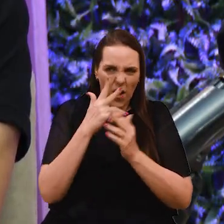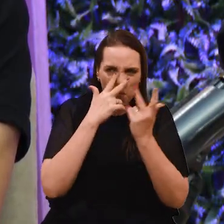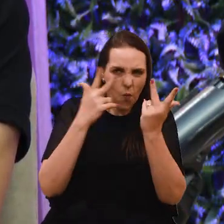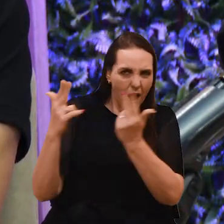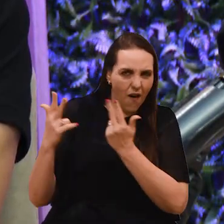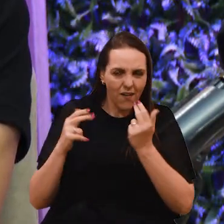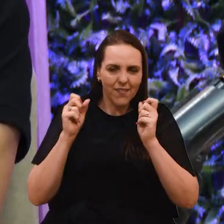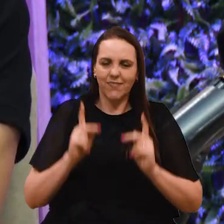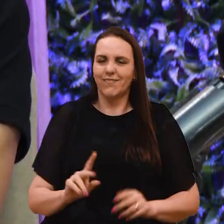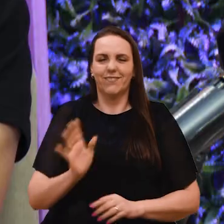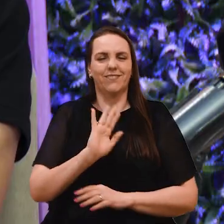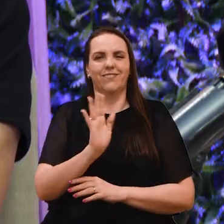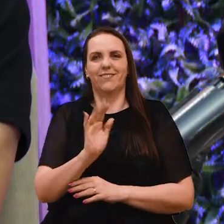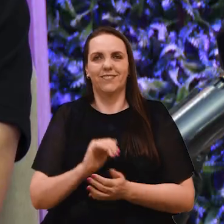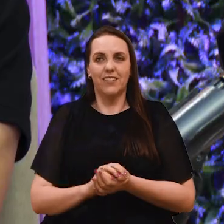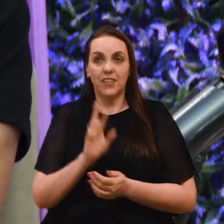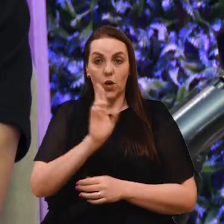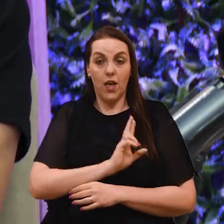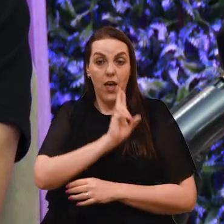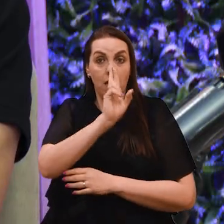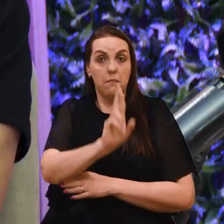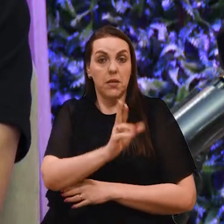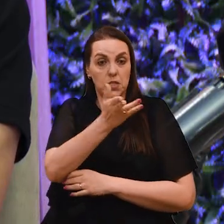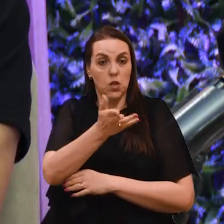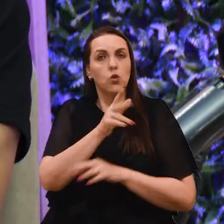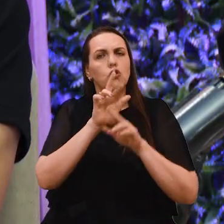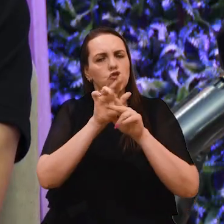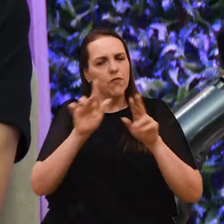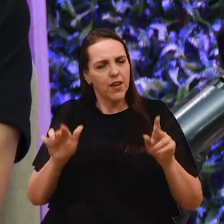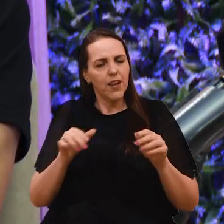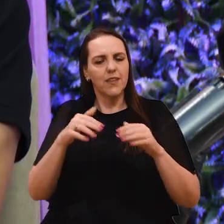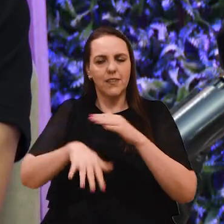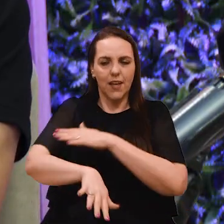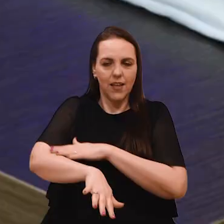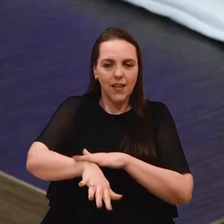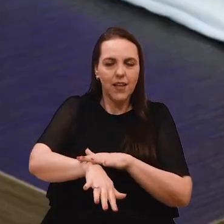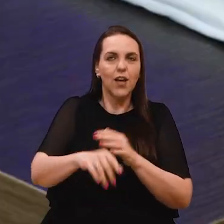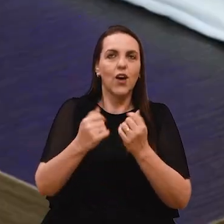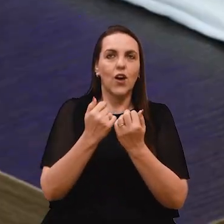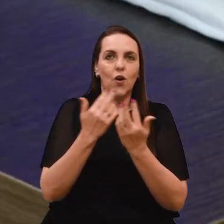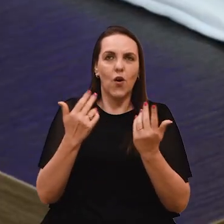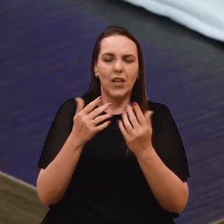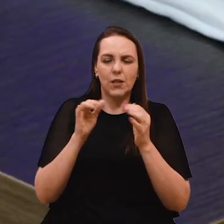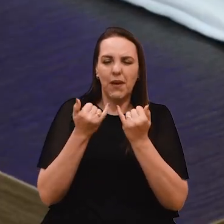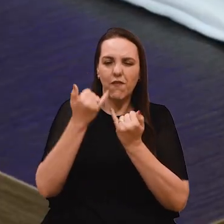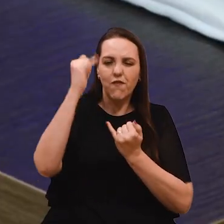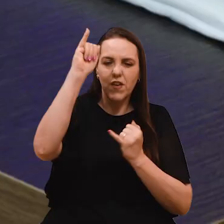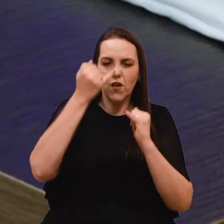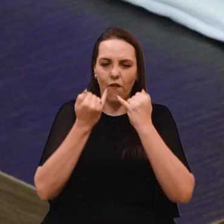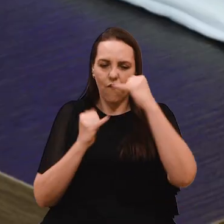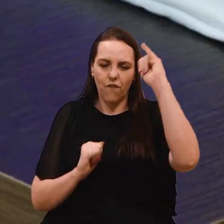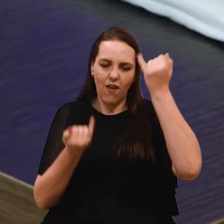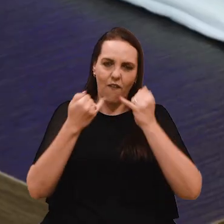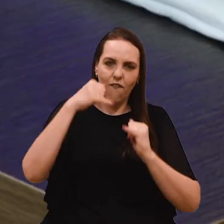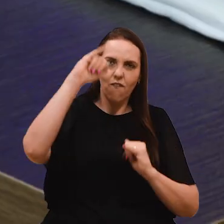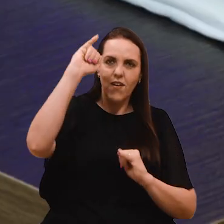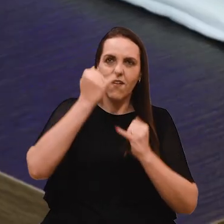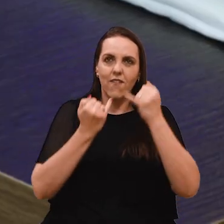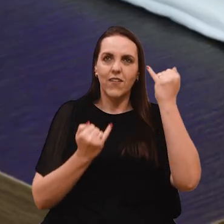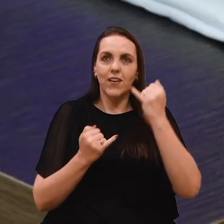ela fez essa representatividade, então foi bem importante, assim. E as tramas, né? Porque também tu